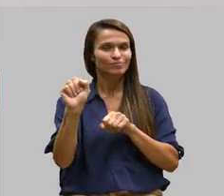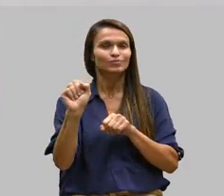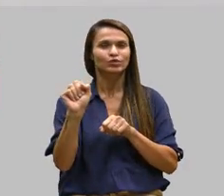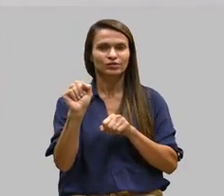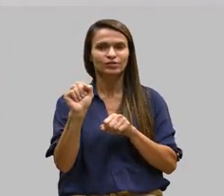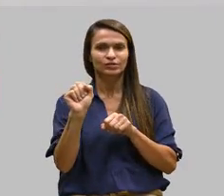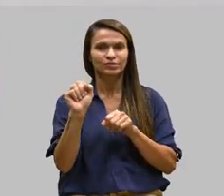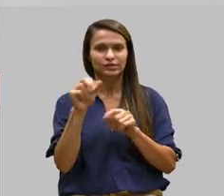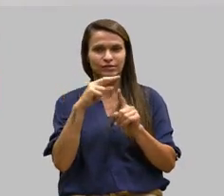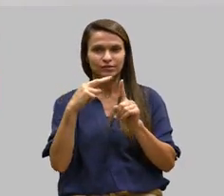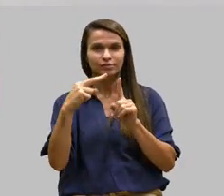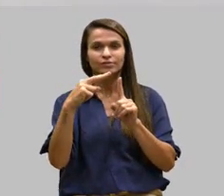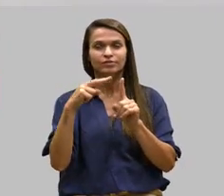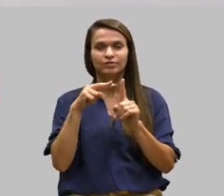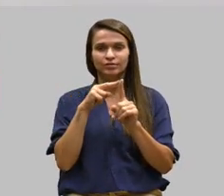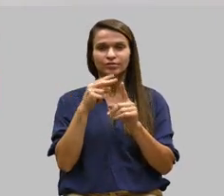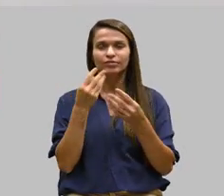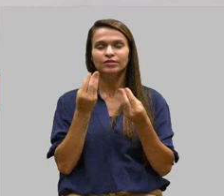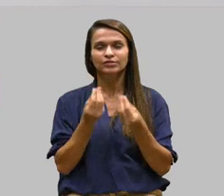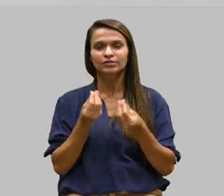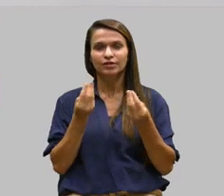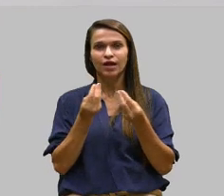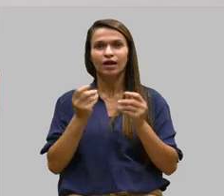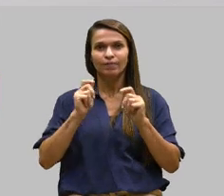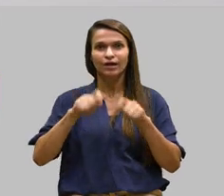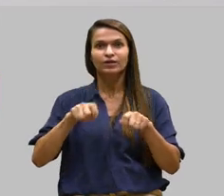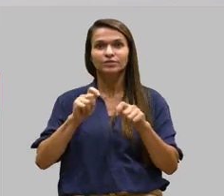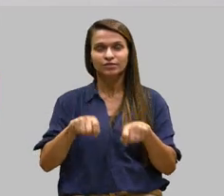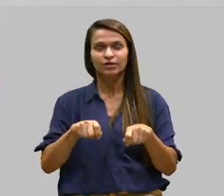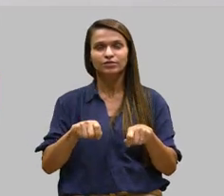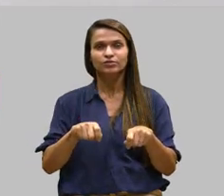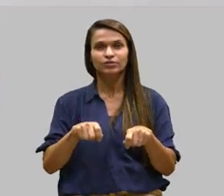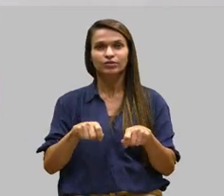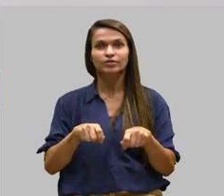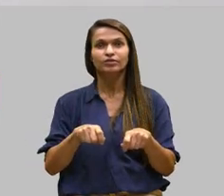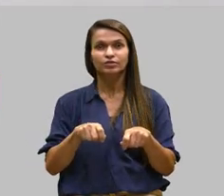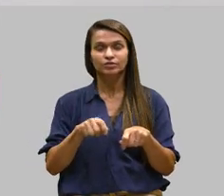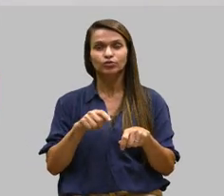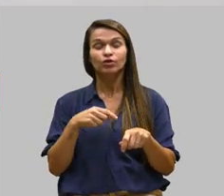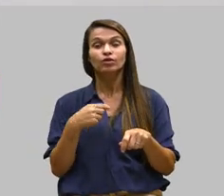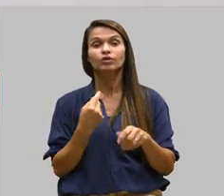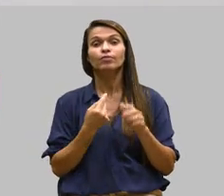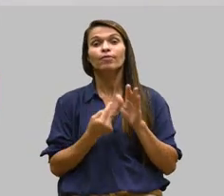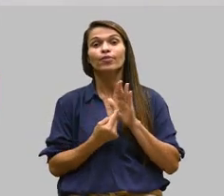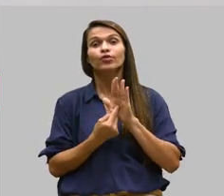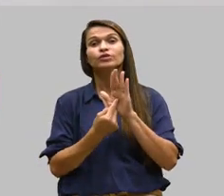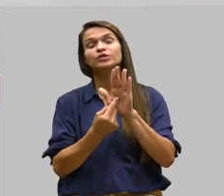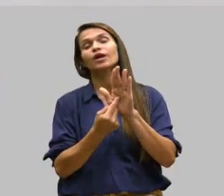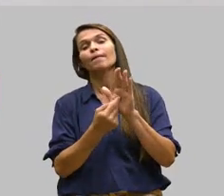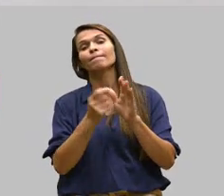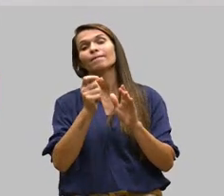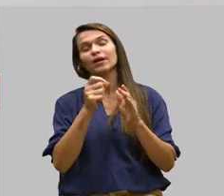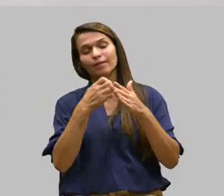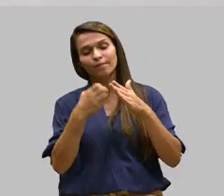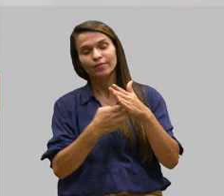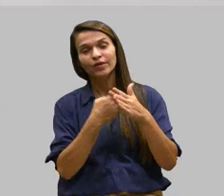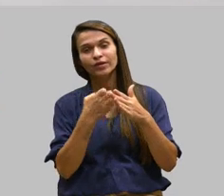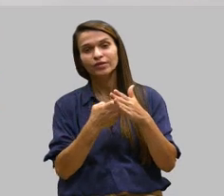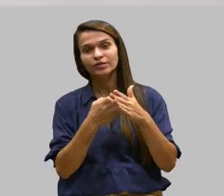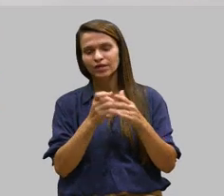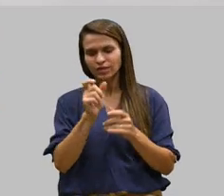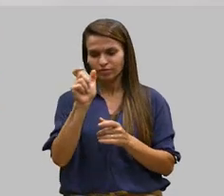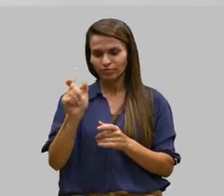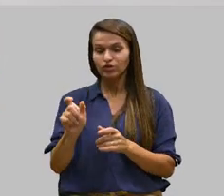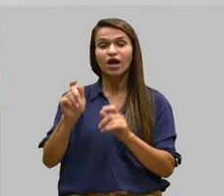dessa sensibilizações dessas capas capacitações da gente mostrar para essa pessoa para empresa que essa pessoa